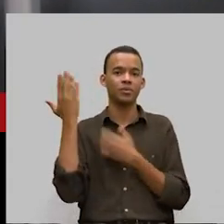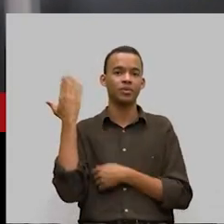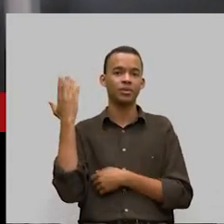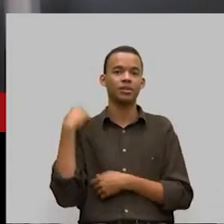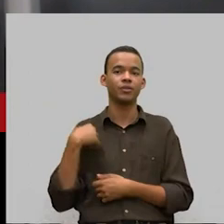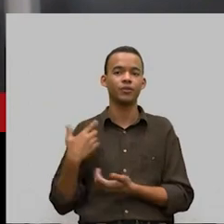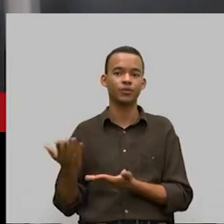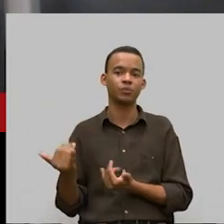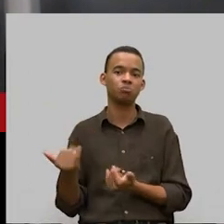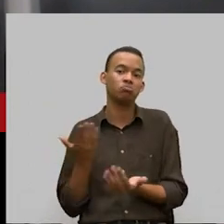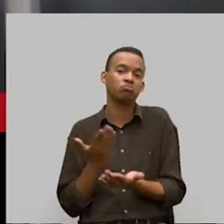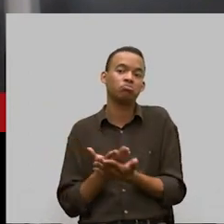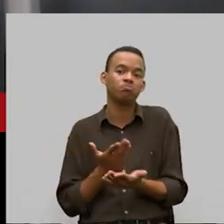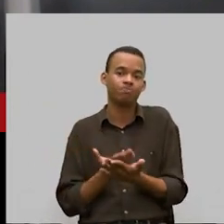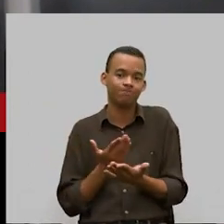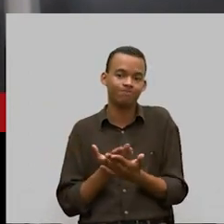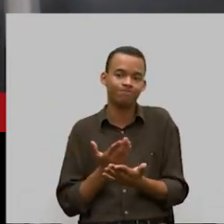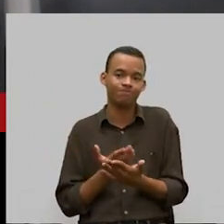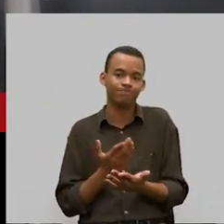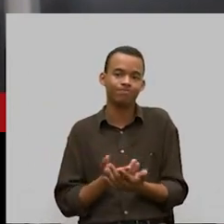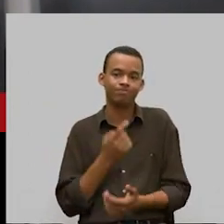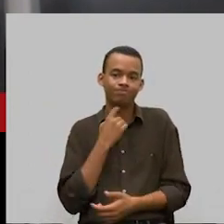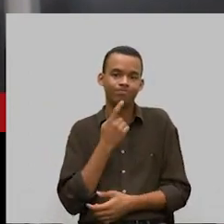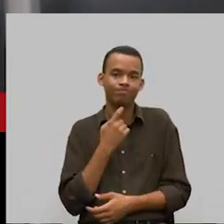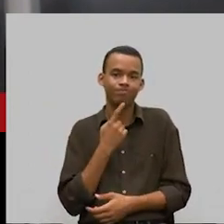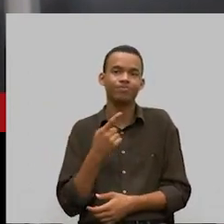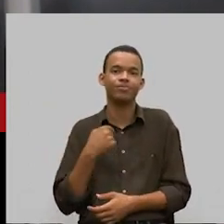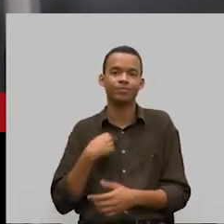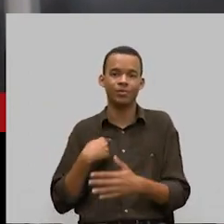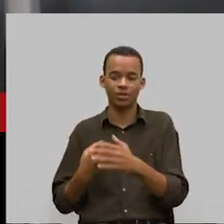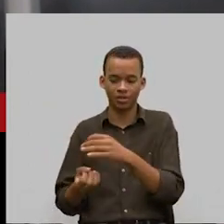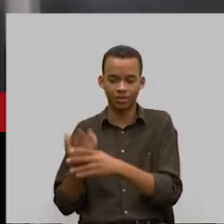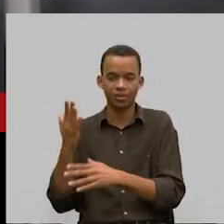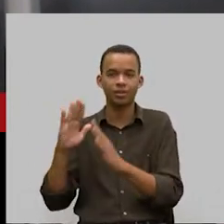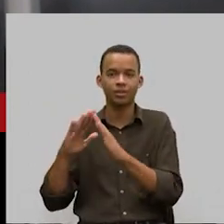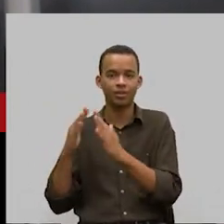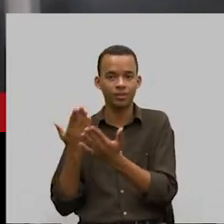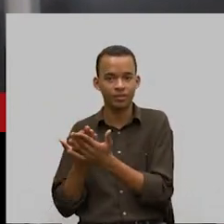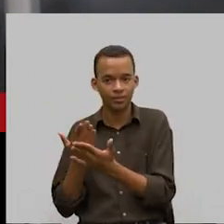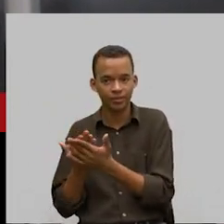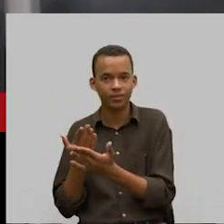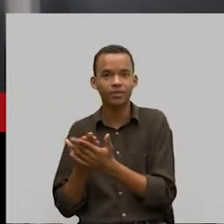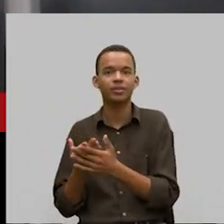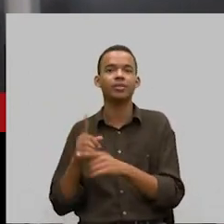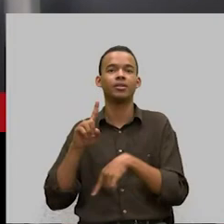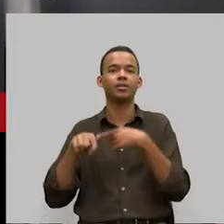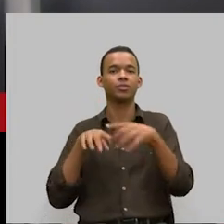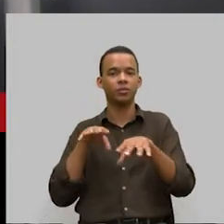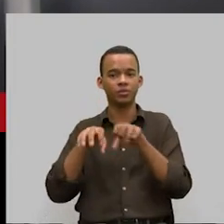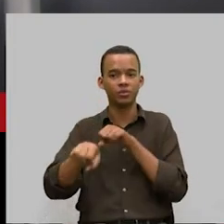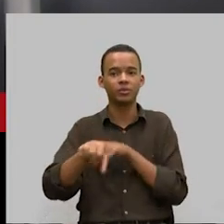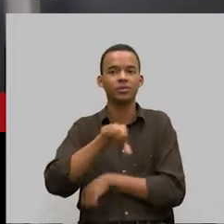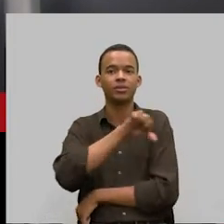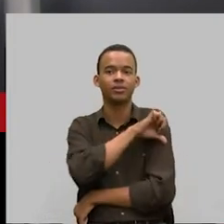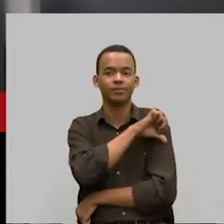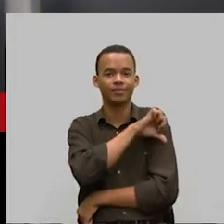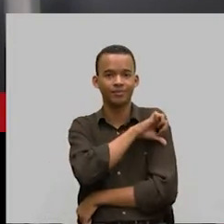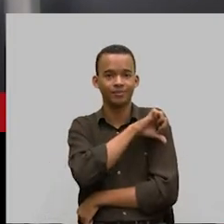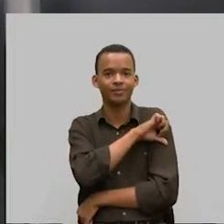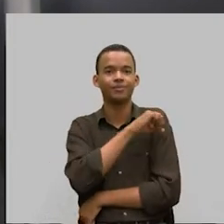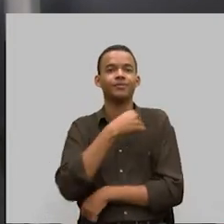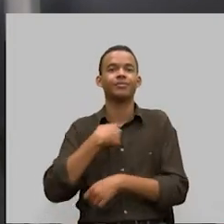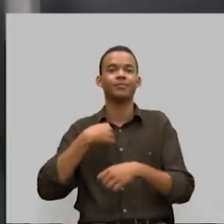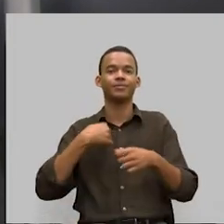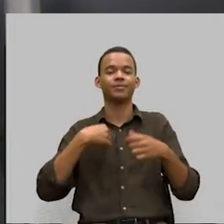oportunidade de estudar criei uma escola e estudei nela formei né o nono ano tô muito feliz